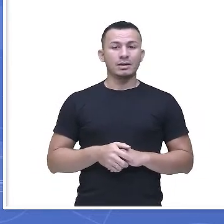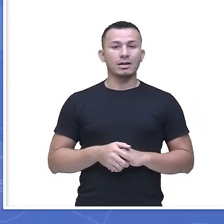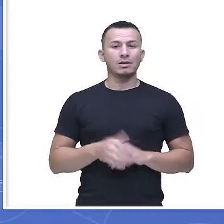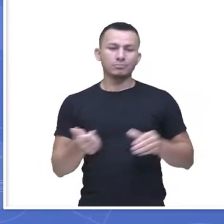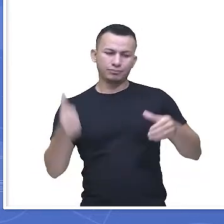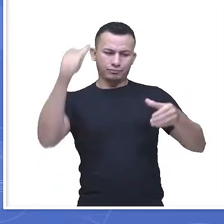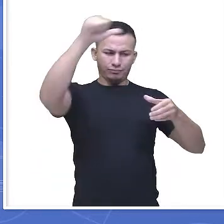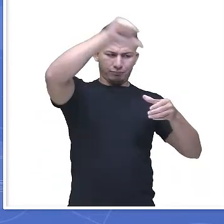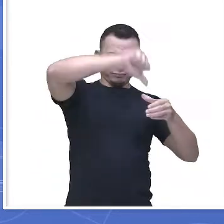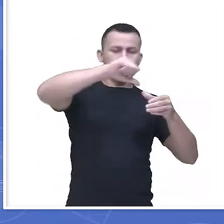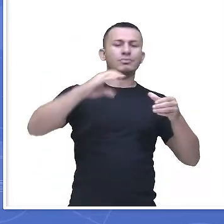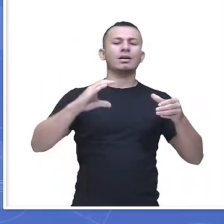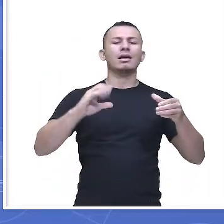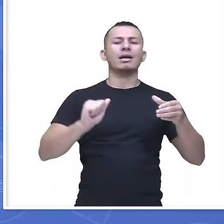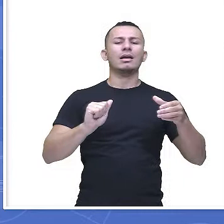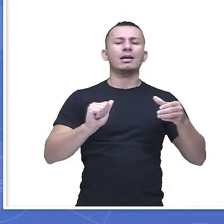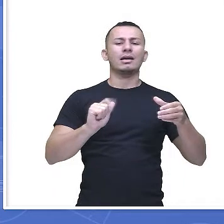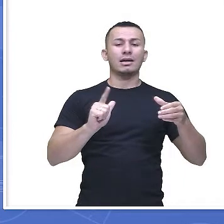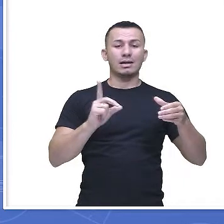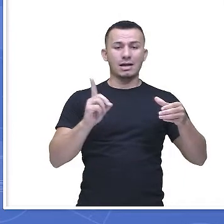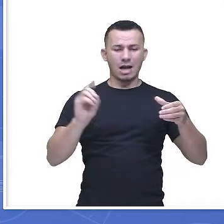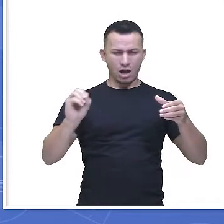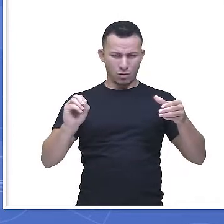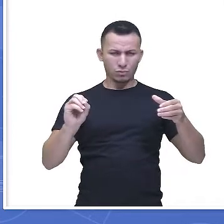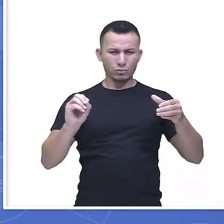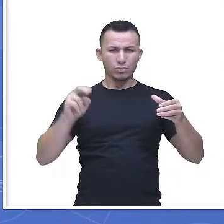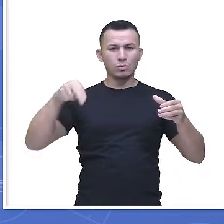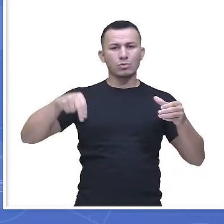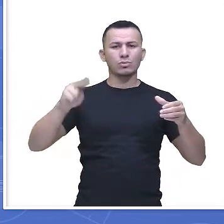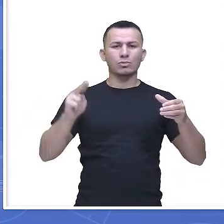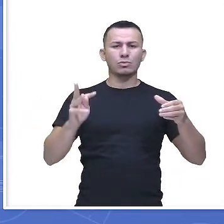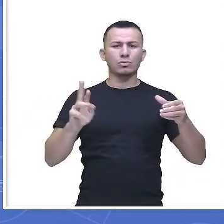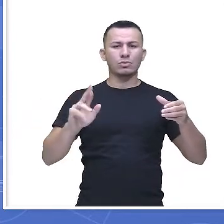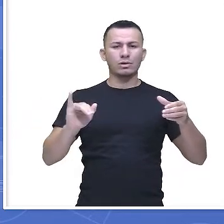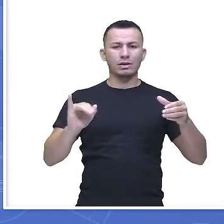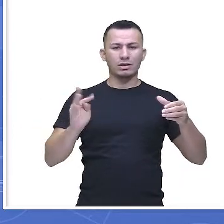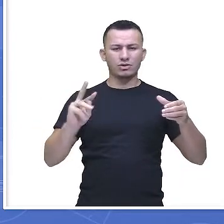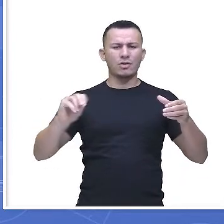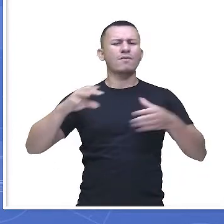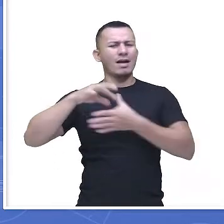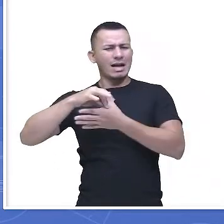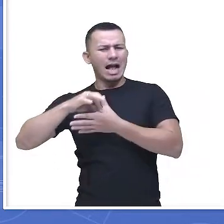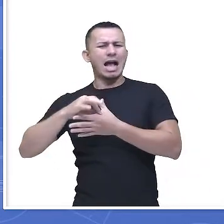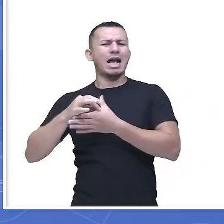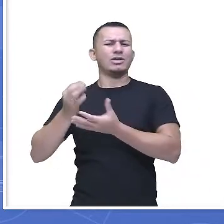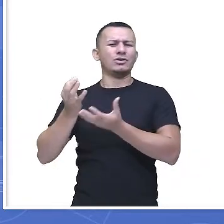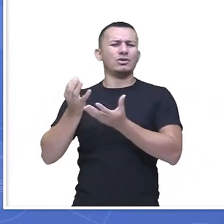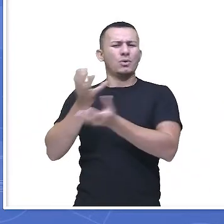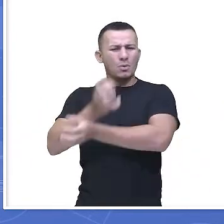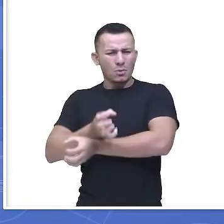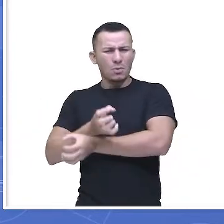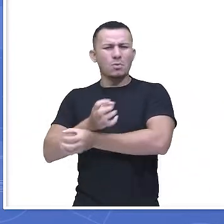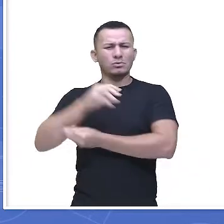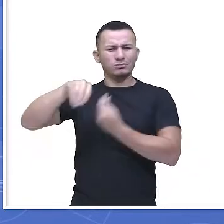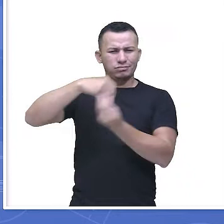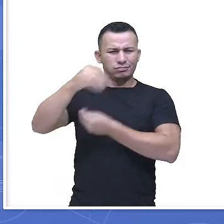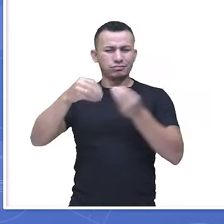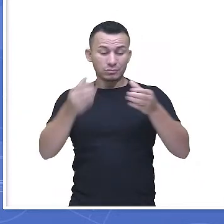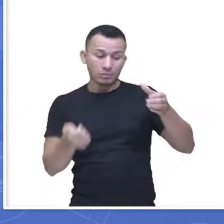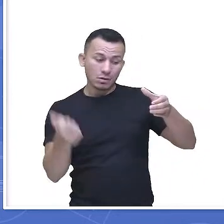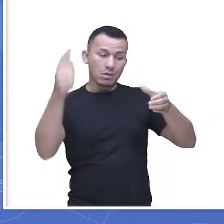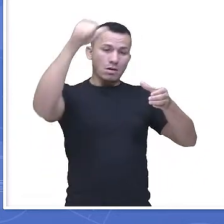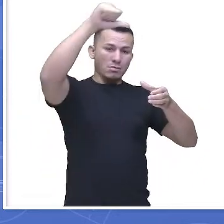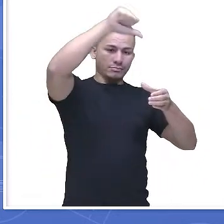nutritivo, né? Que é ali aquelas fervuras de carne, de ossos, enfim. E aí, o frasco, ele fez